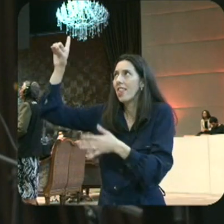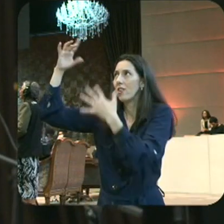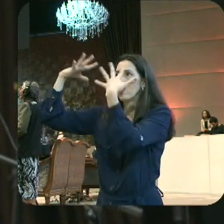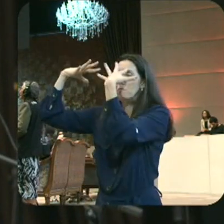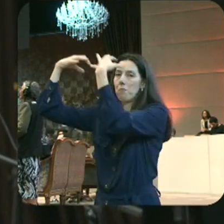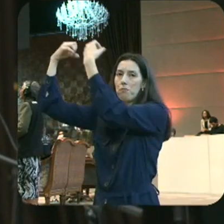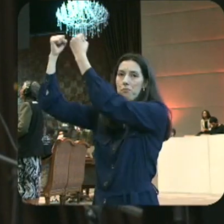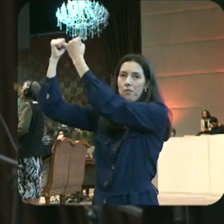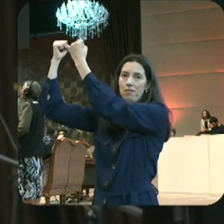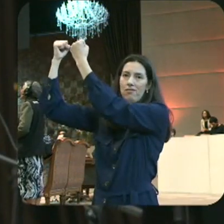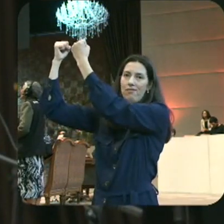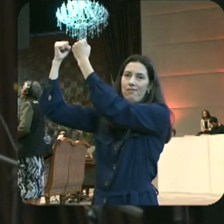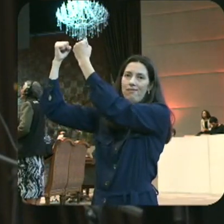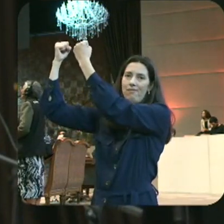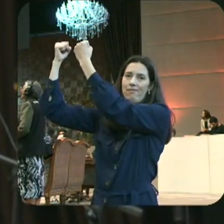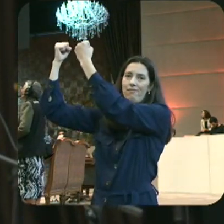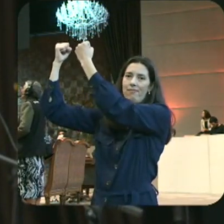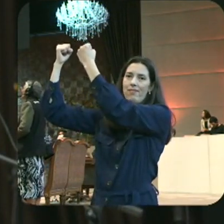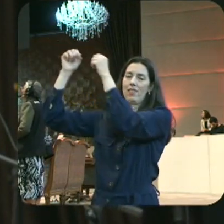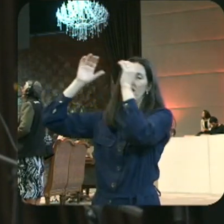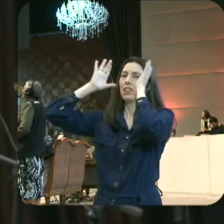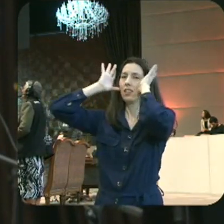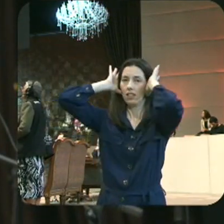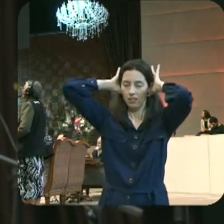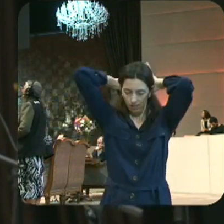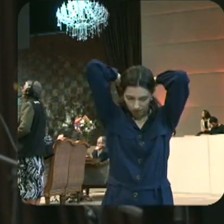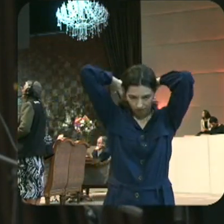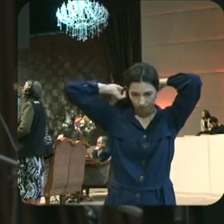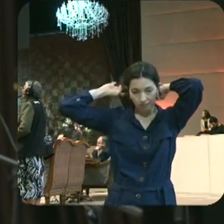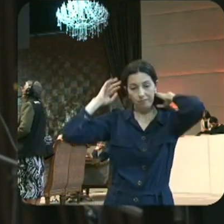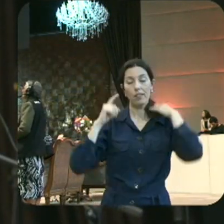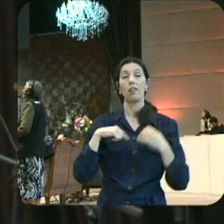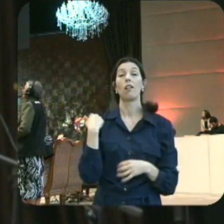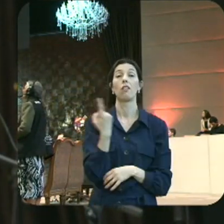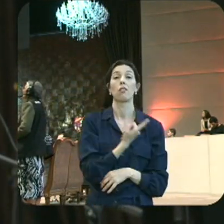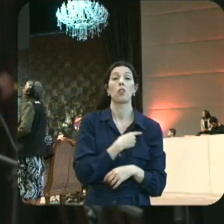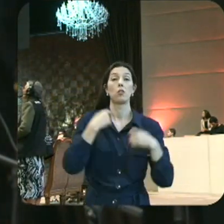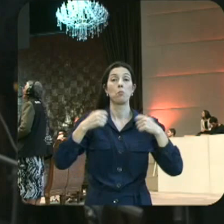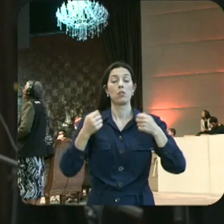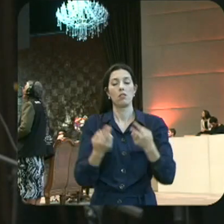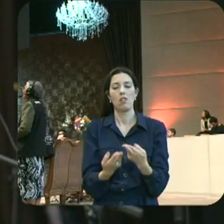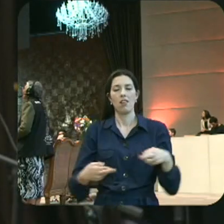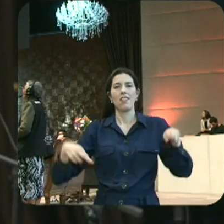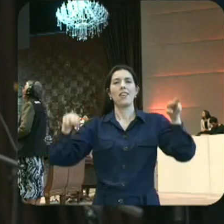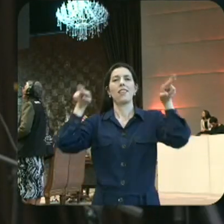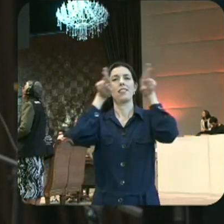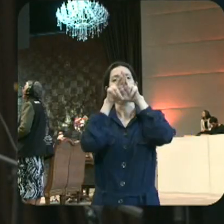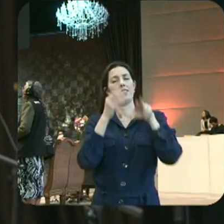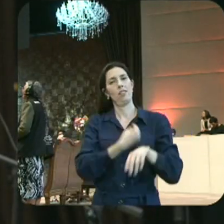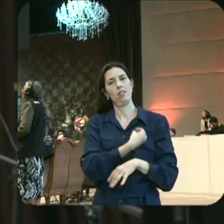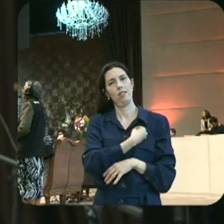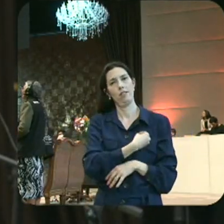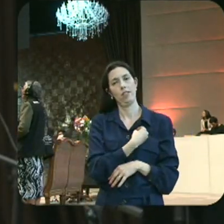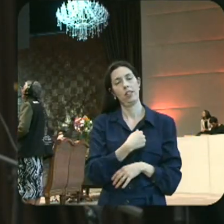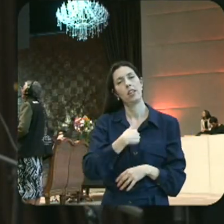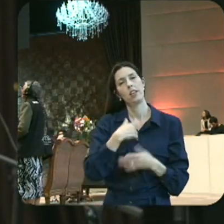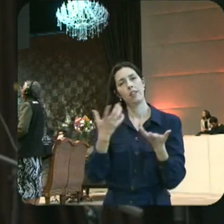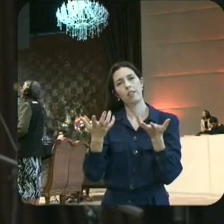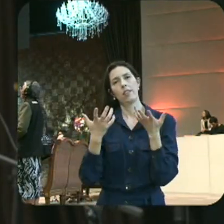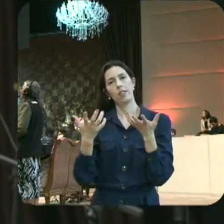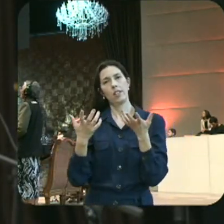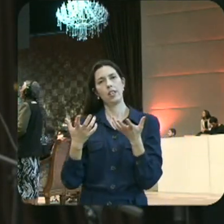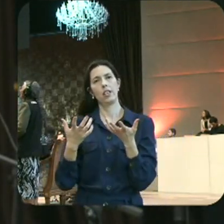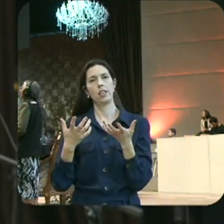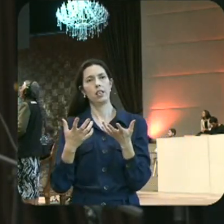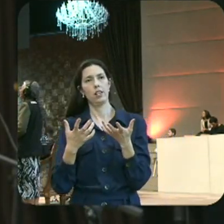E aí a gente precisa retomar a nossa vida com ele. Então nessa manhã eu queria orar com algumas pessoas a quem o